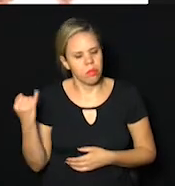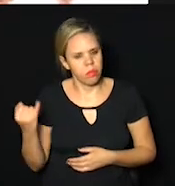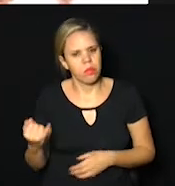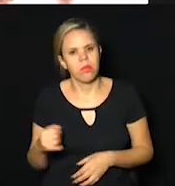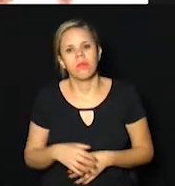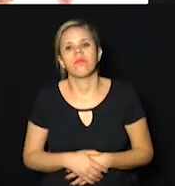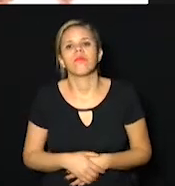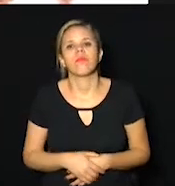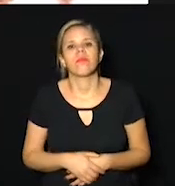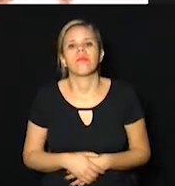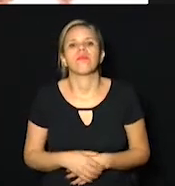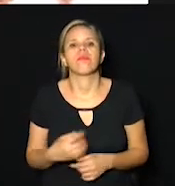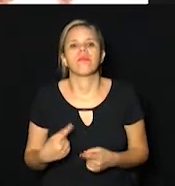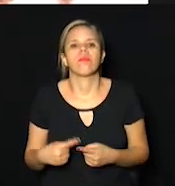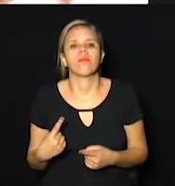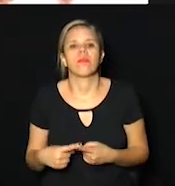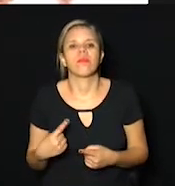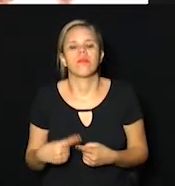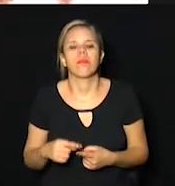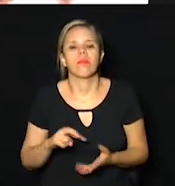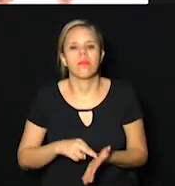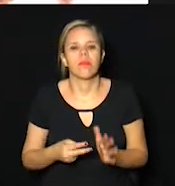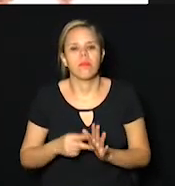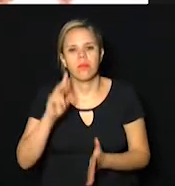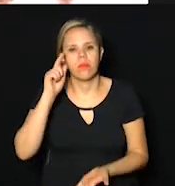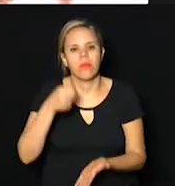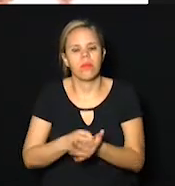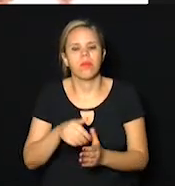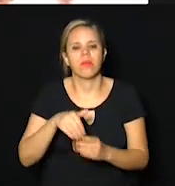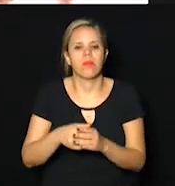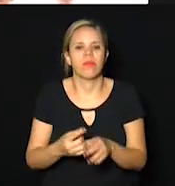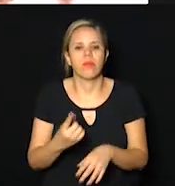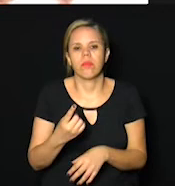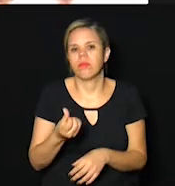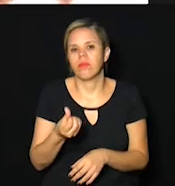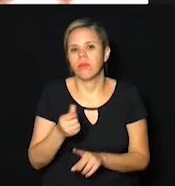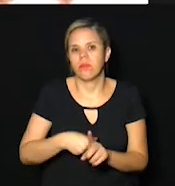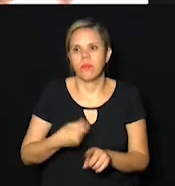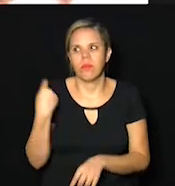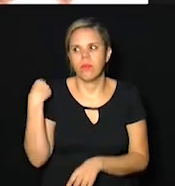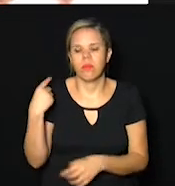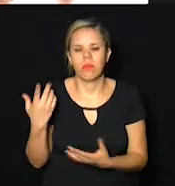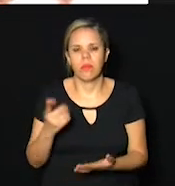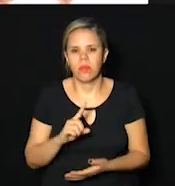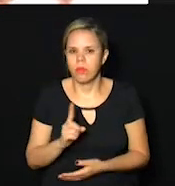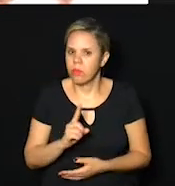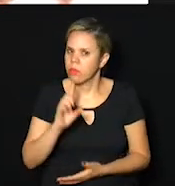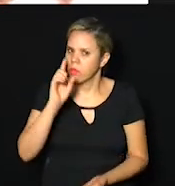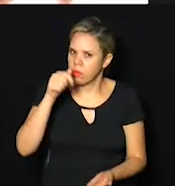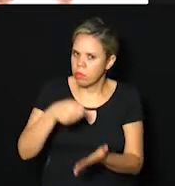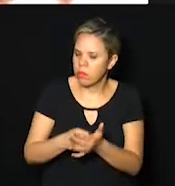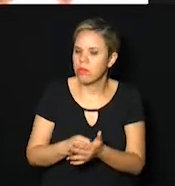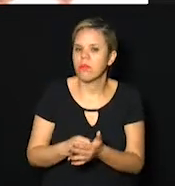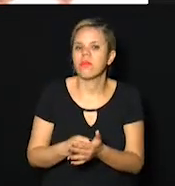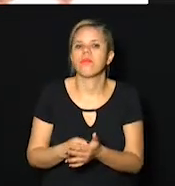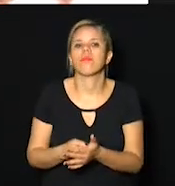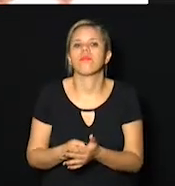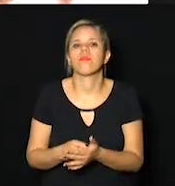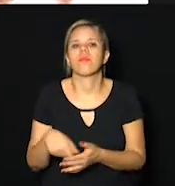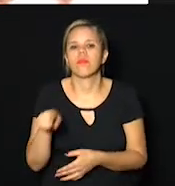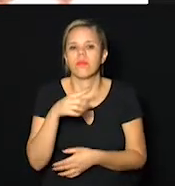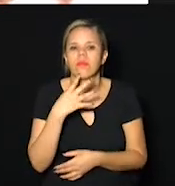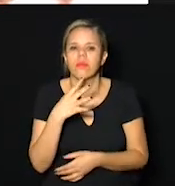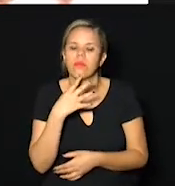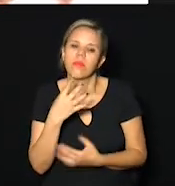importante, gente. Por quê? Isso quer dizer que ele decidiu o voto 6 meses antes? Não. Mas ele só decidiu em cima daqueles que ele